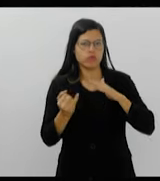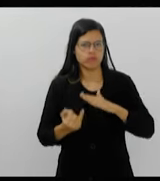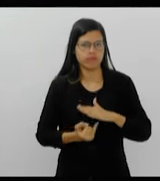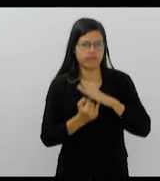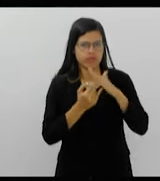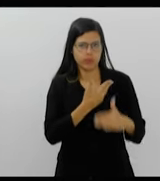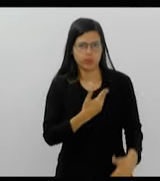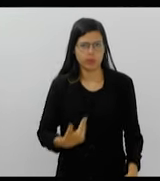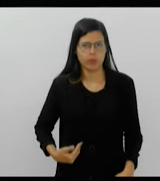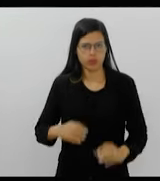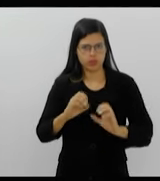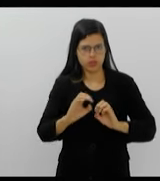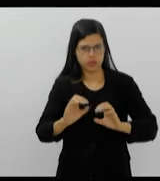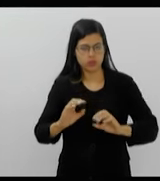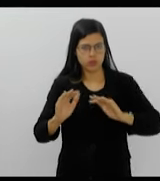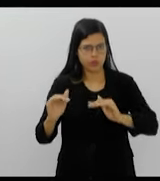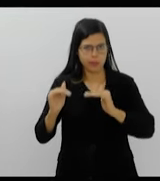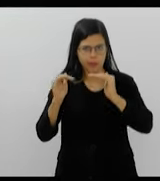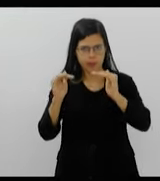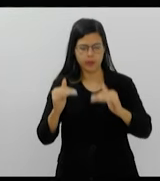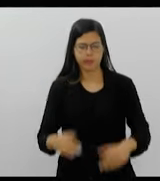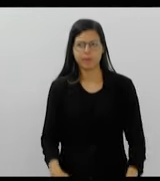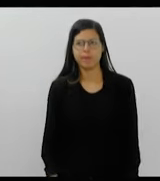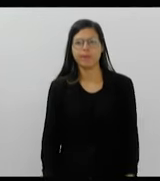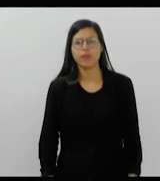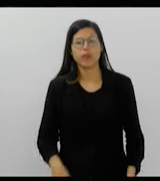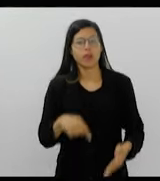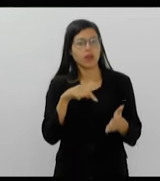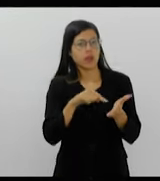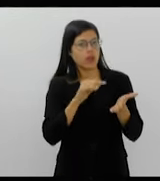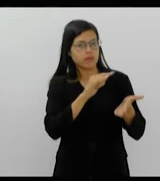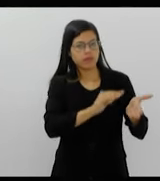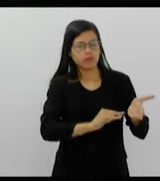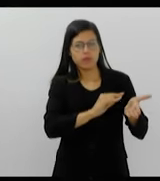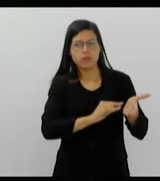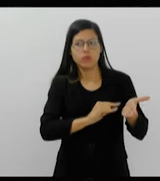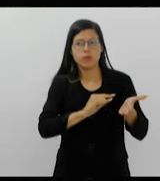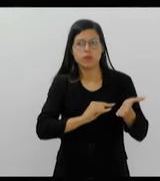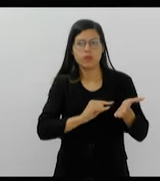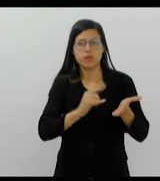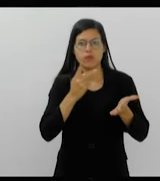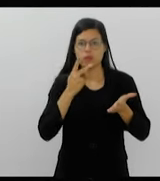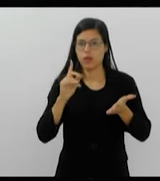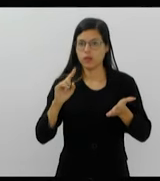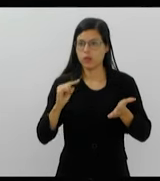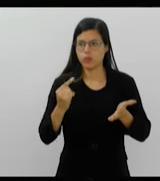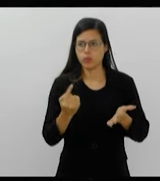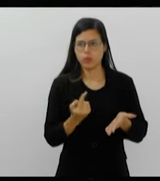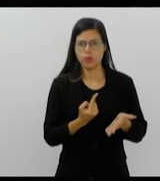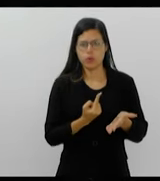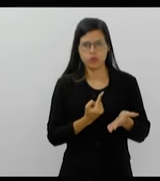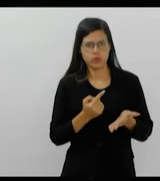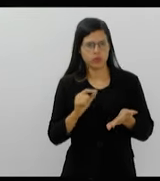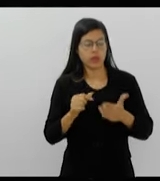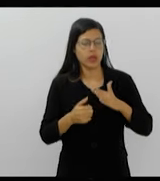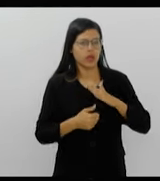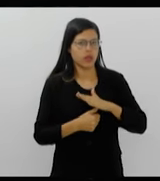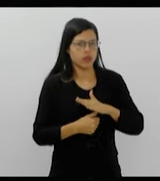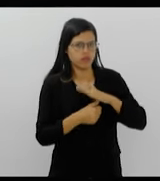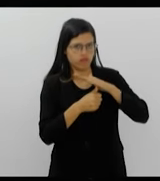Públicas do Ensino Superior. Nesse documento, falo que nós, ou seja, os reitores e